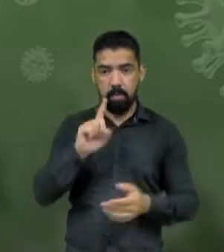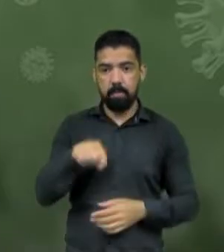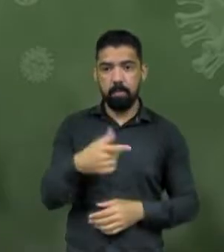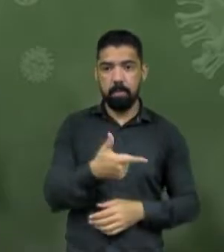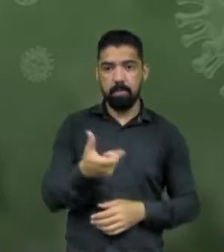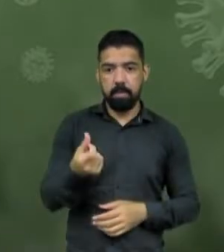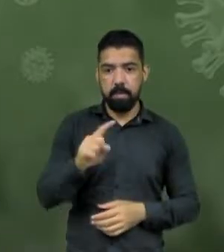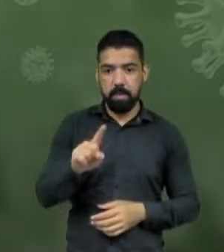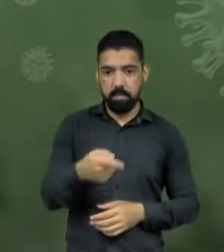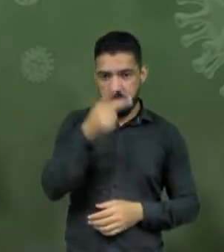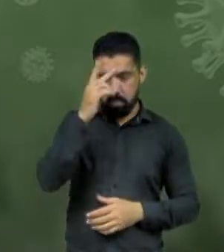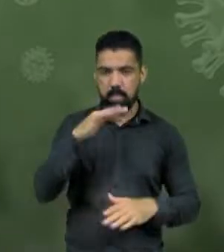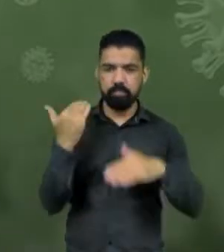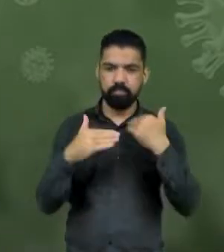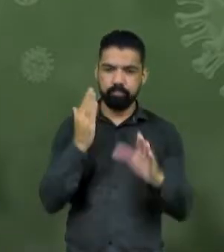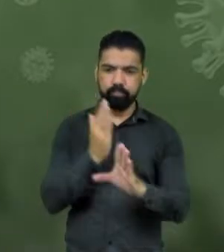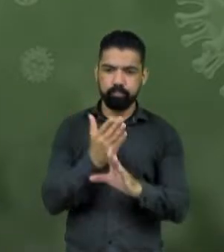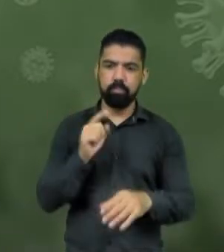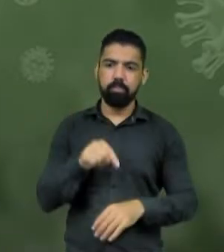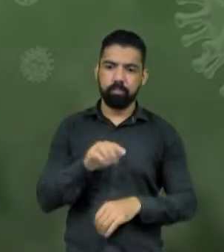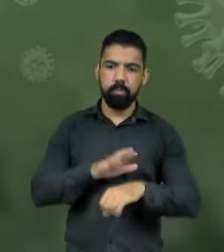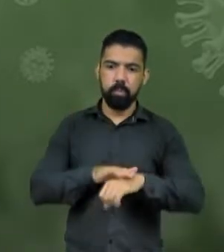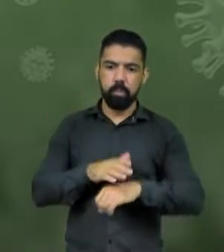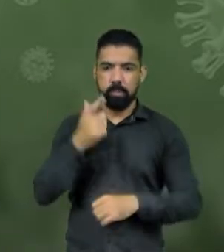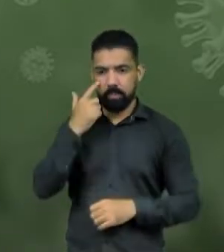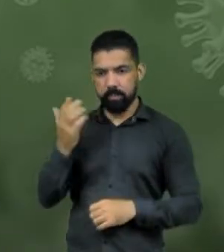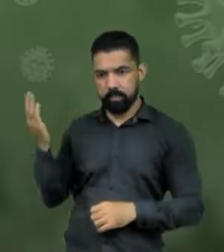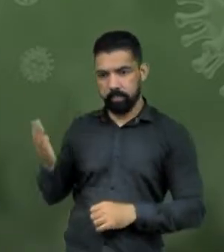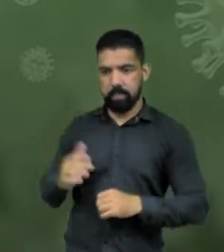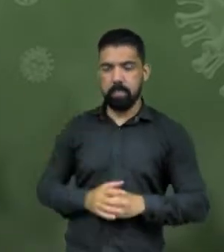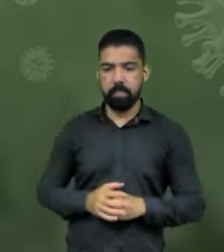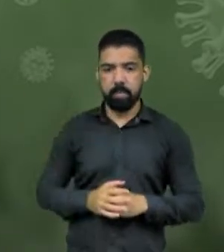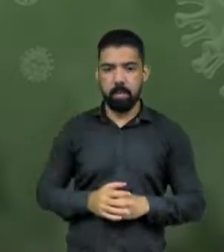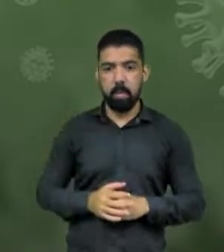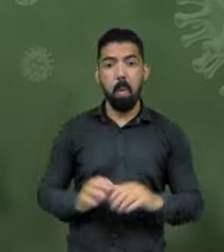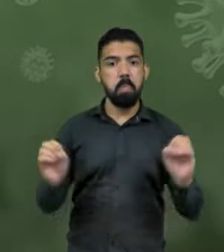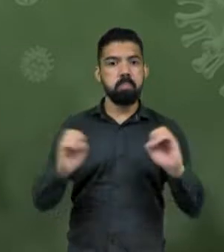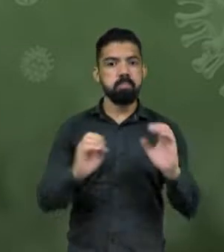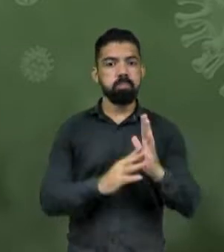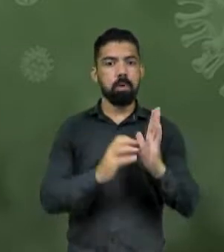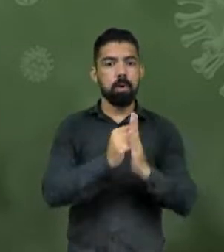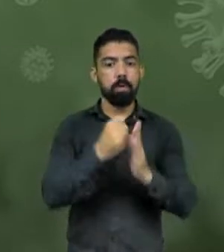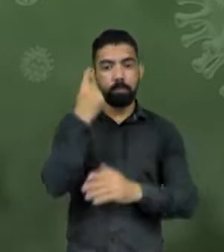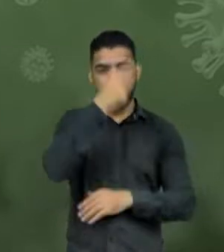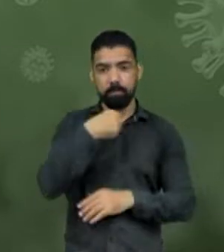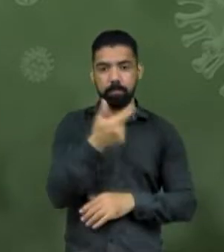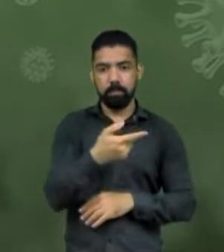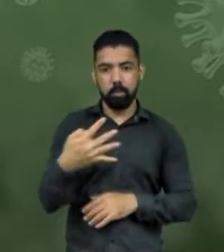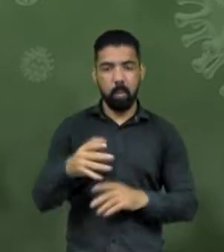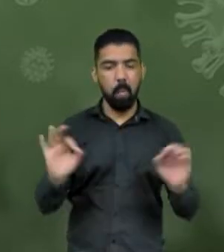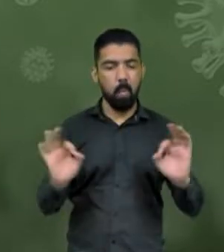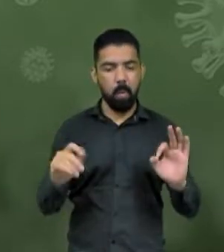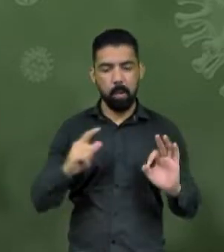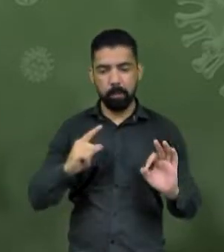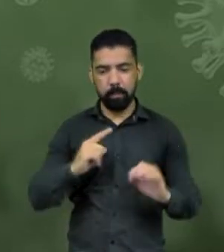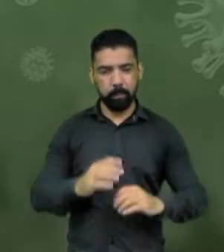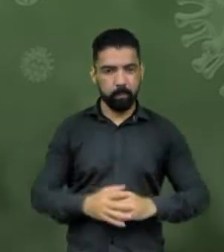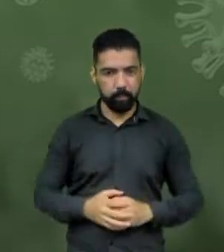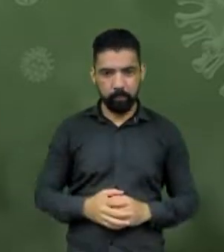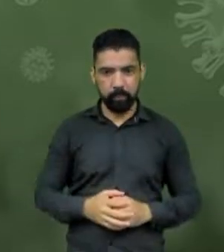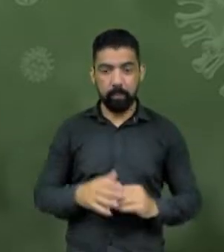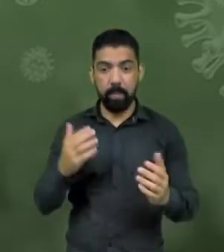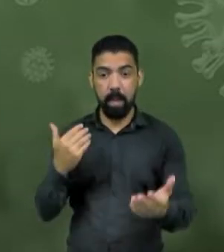26.825 óbitos por causa da doença. Nenhuma morte foi registrada pelo sistema nas últimas 24 horas. São até